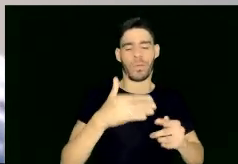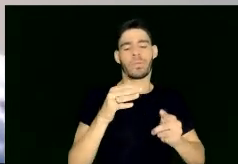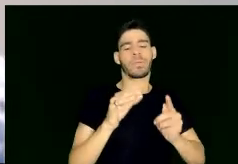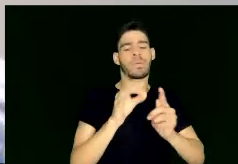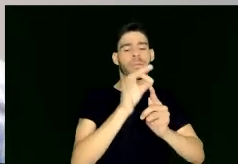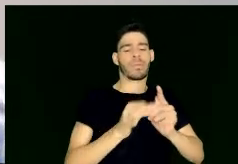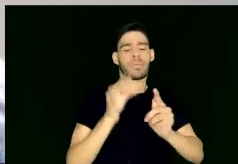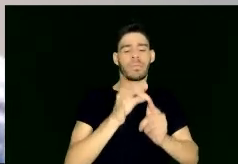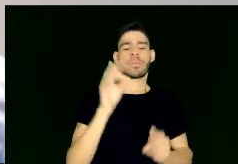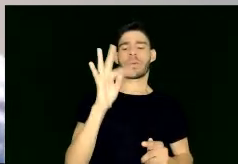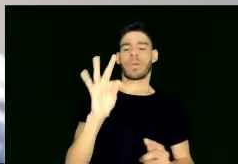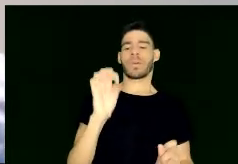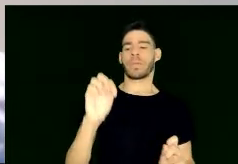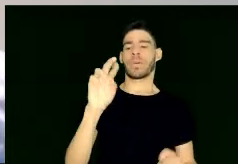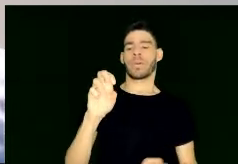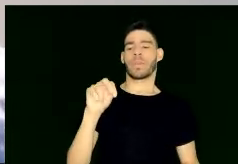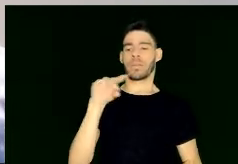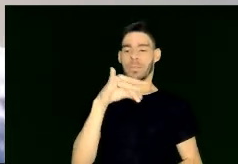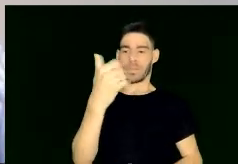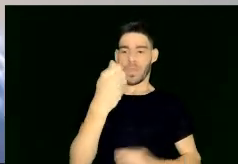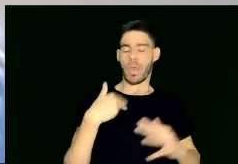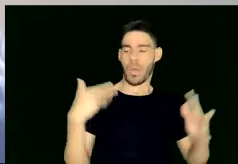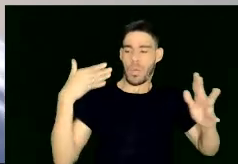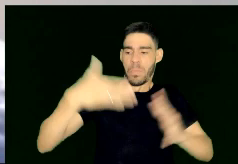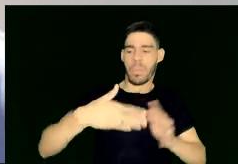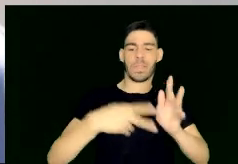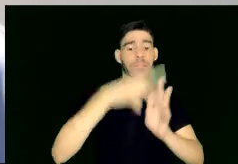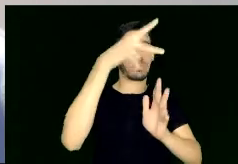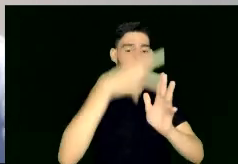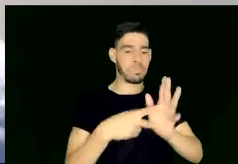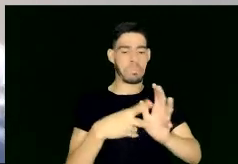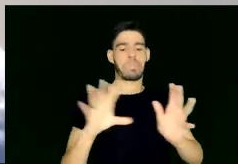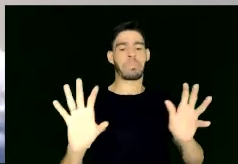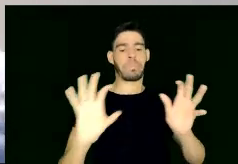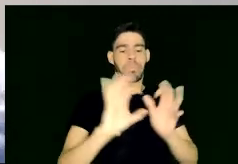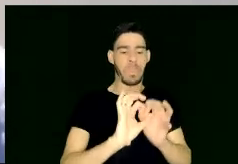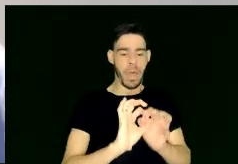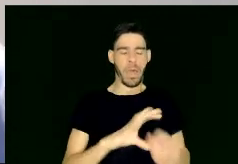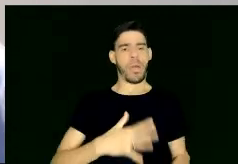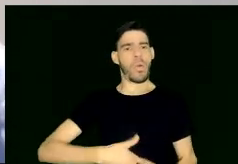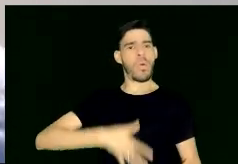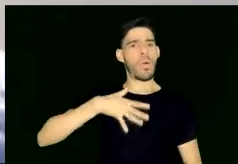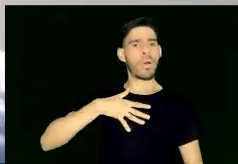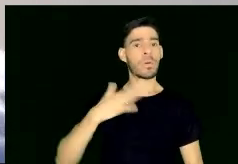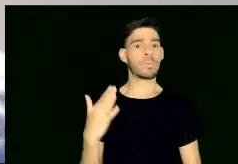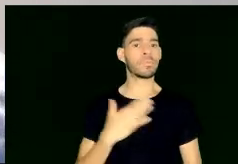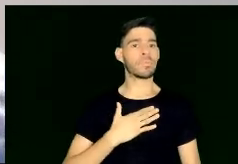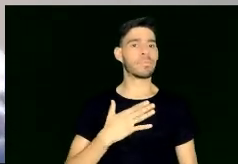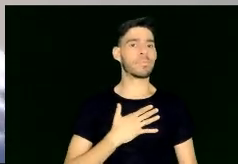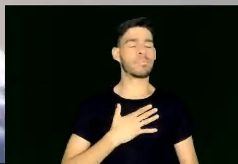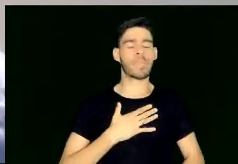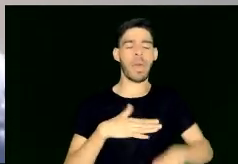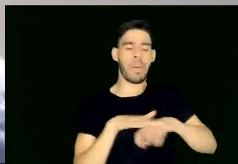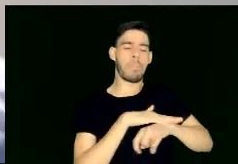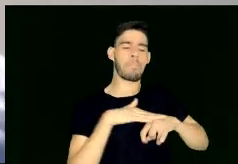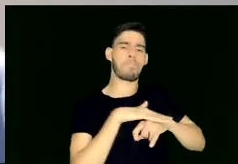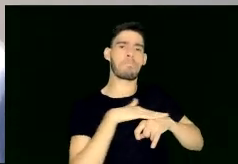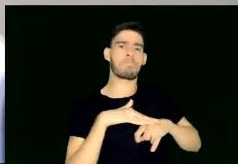imensamente o convite da desembargadora Terezinha Caserta para que eu participasse desse programa, e é uma honra para